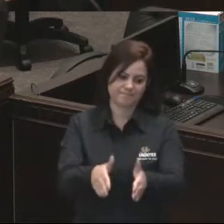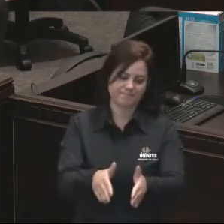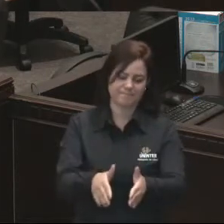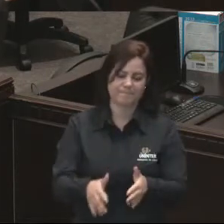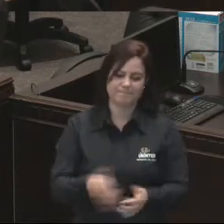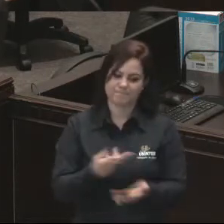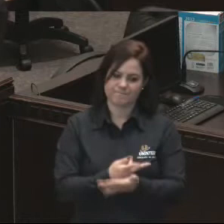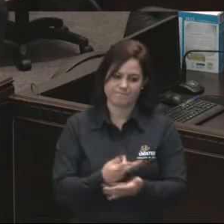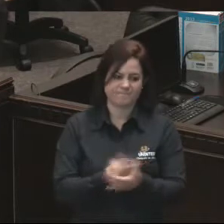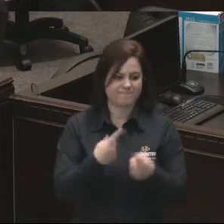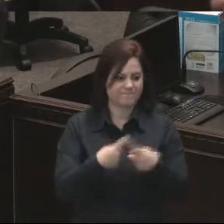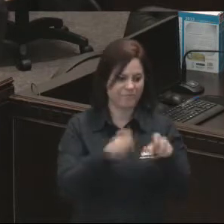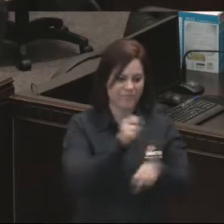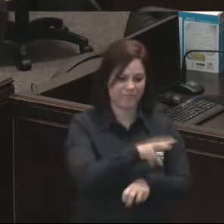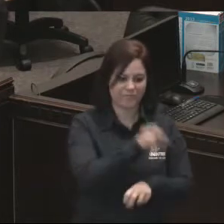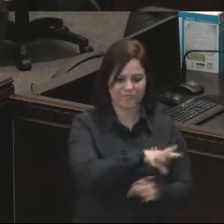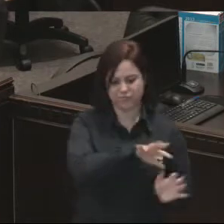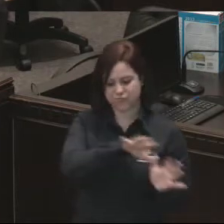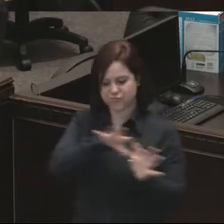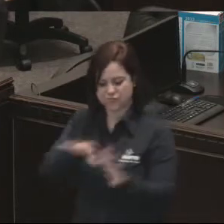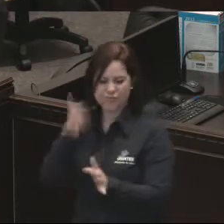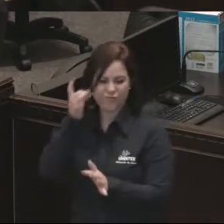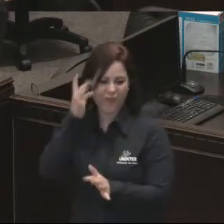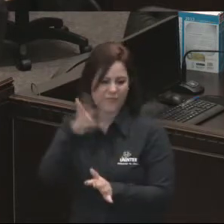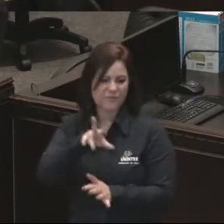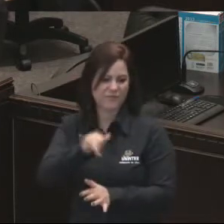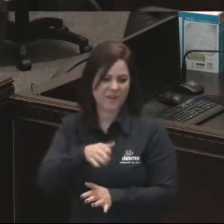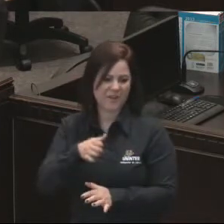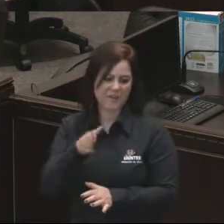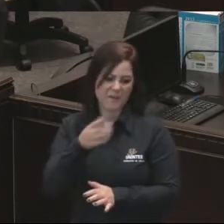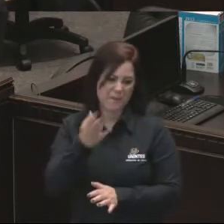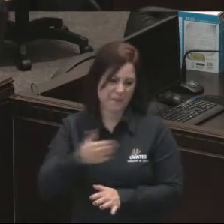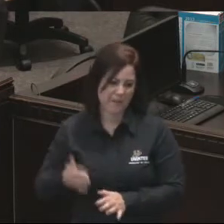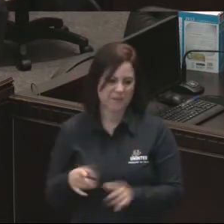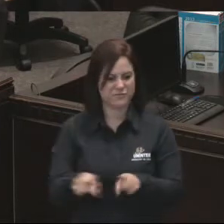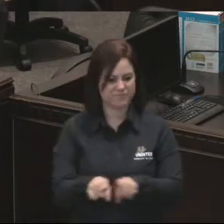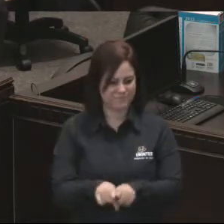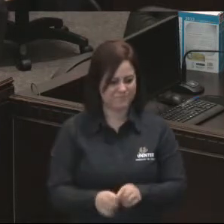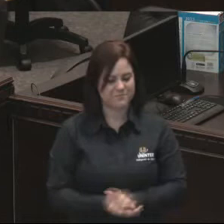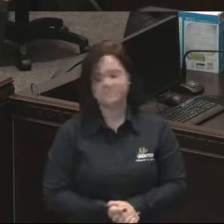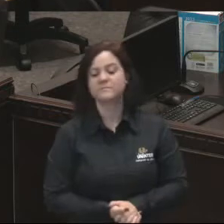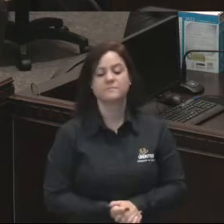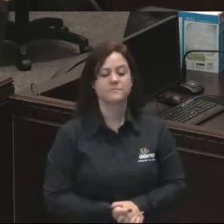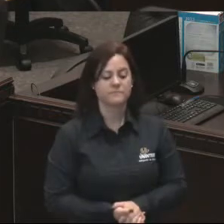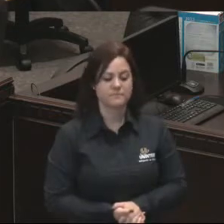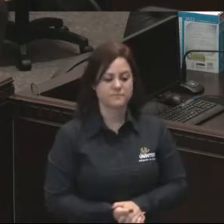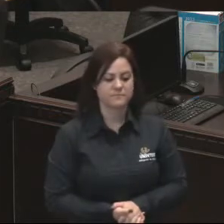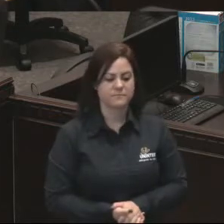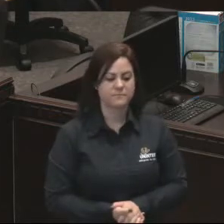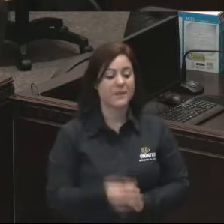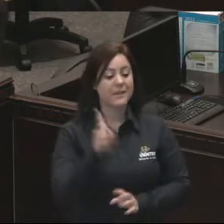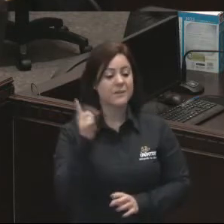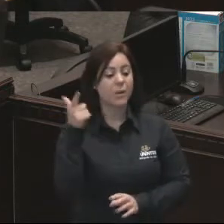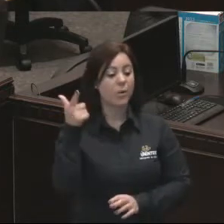né, e que também esses produtos são carreados para esses ambientes. Aqui outro